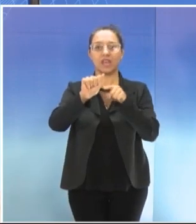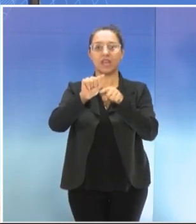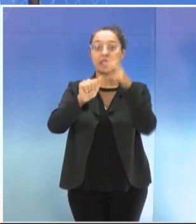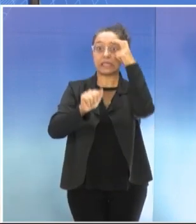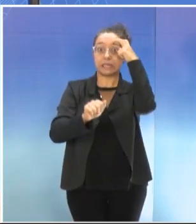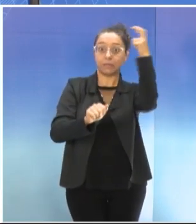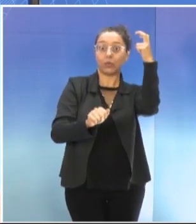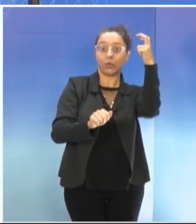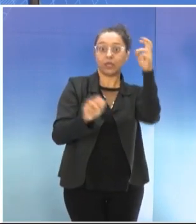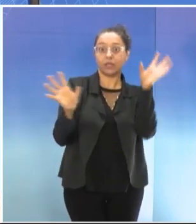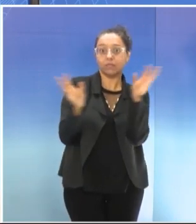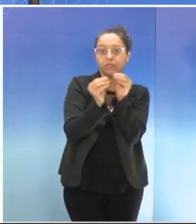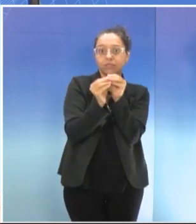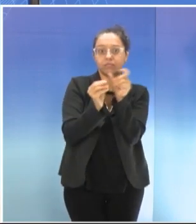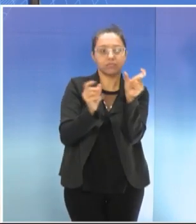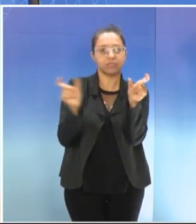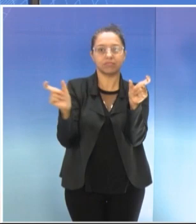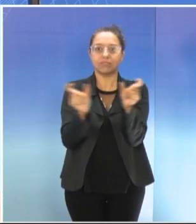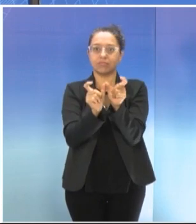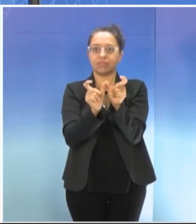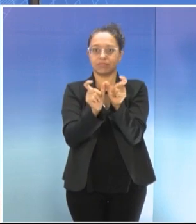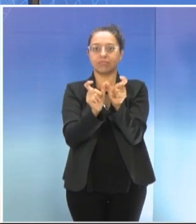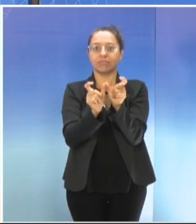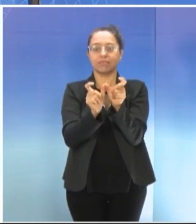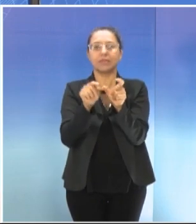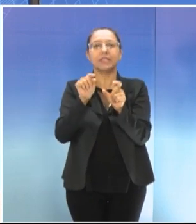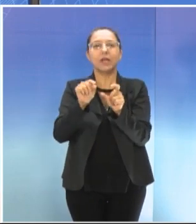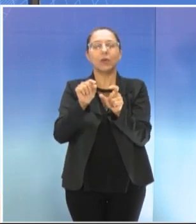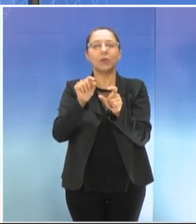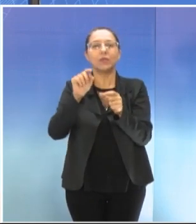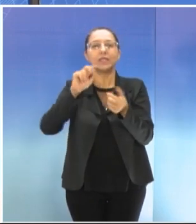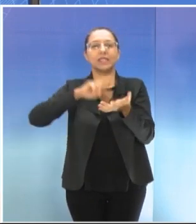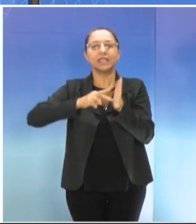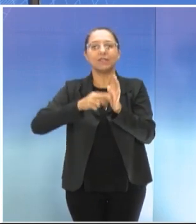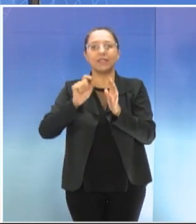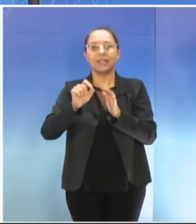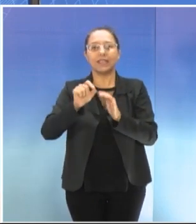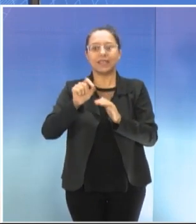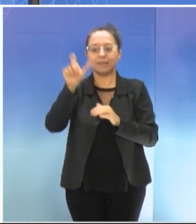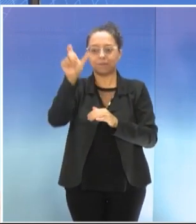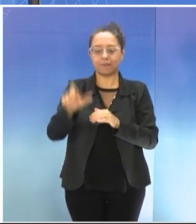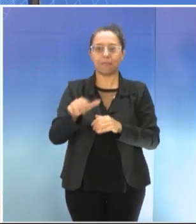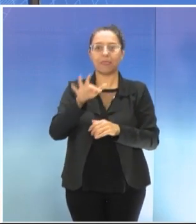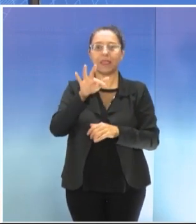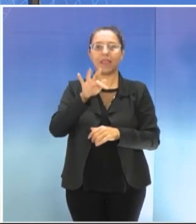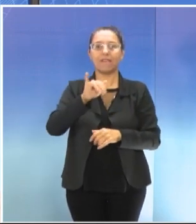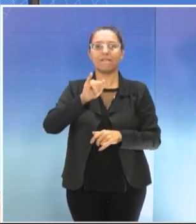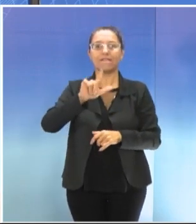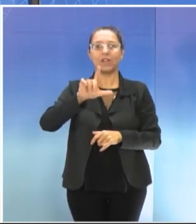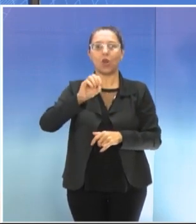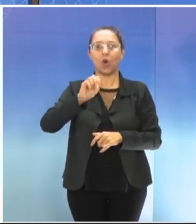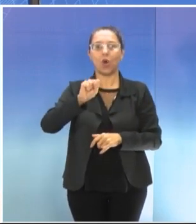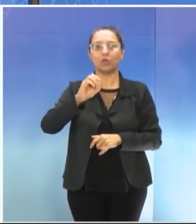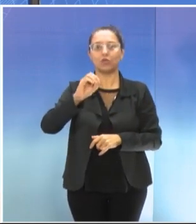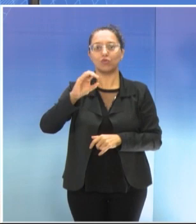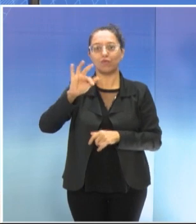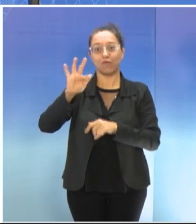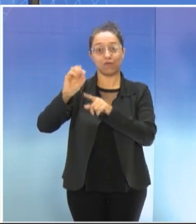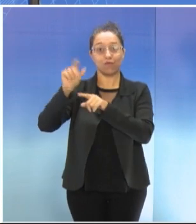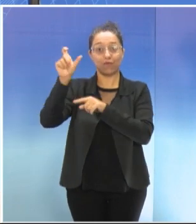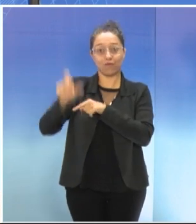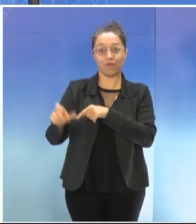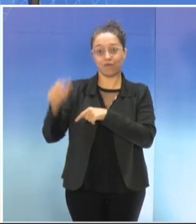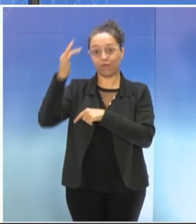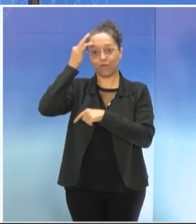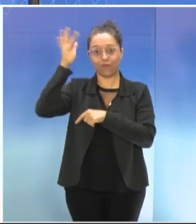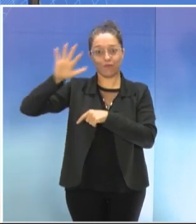que significa sabedoria. Então, o filósofo seria aquele amigo ou amante do saber, aquele que